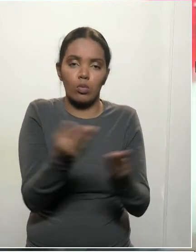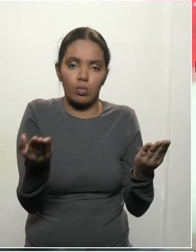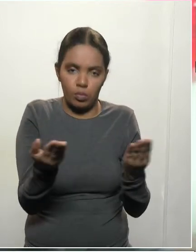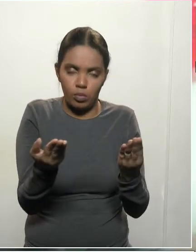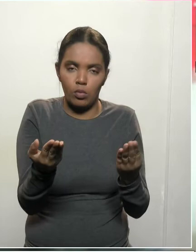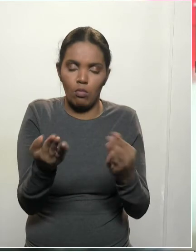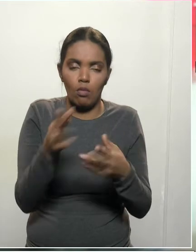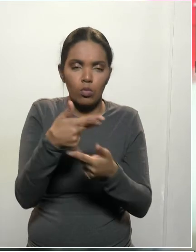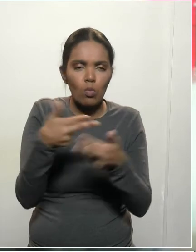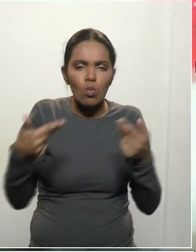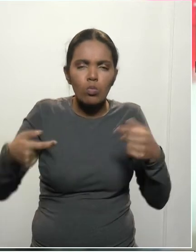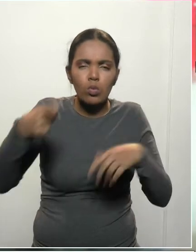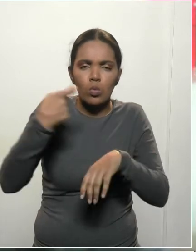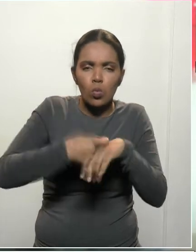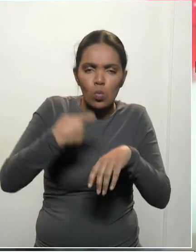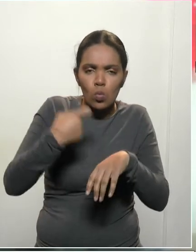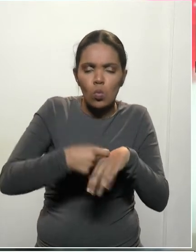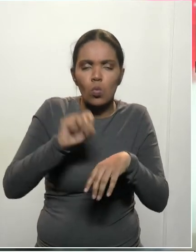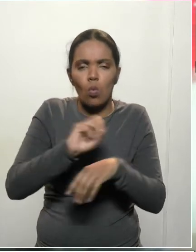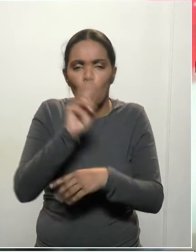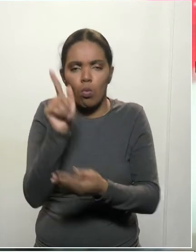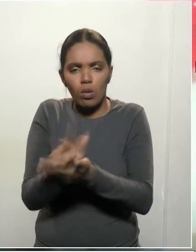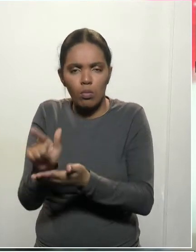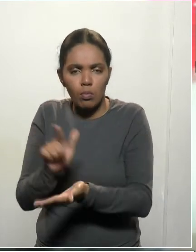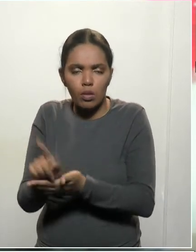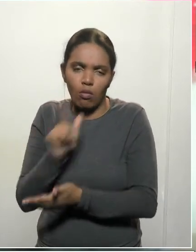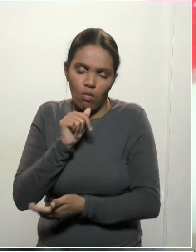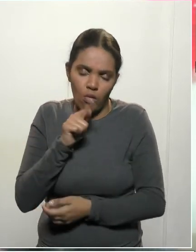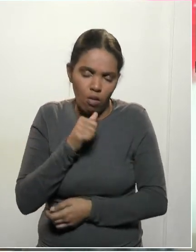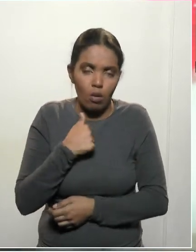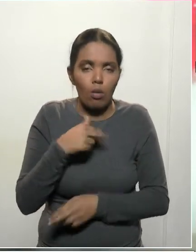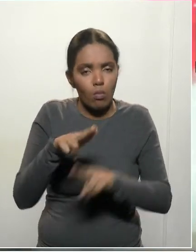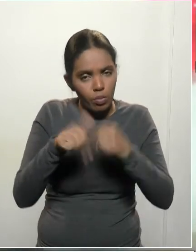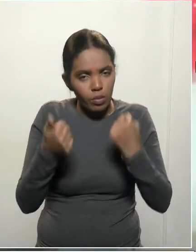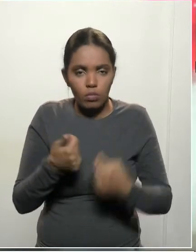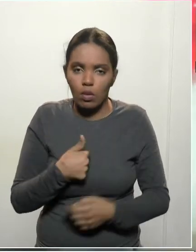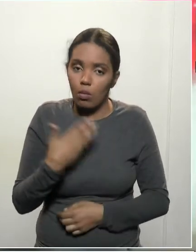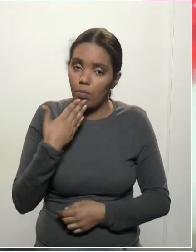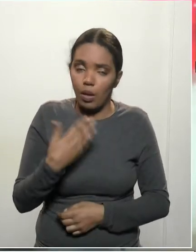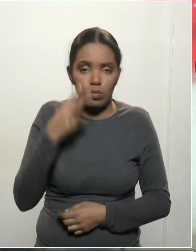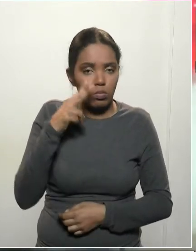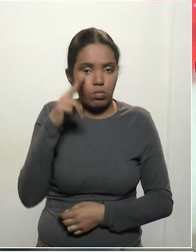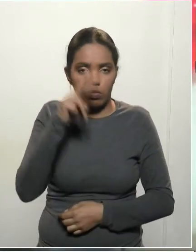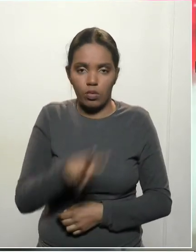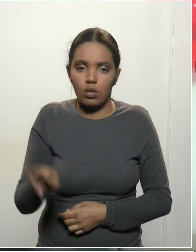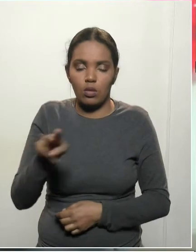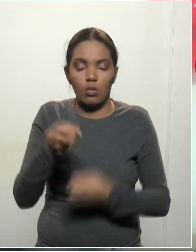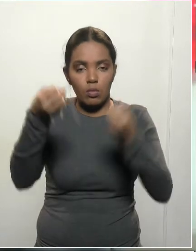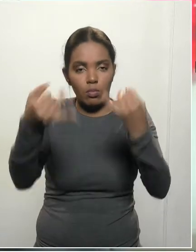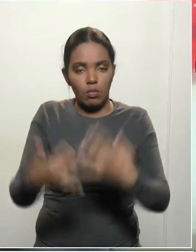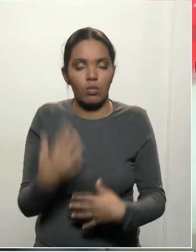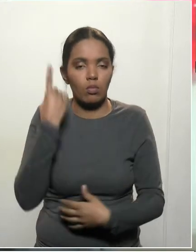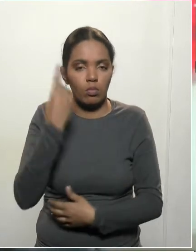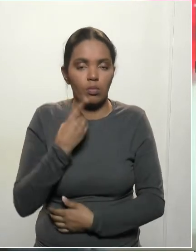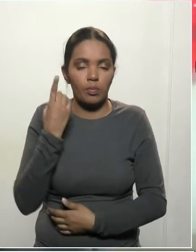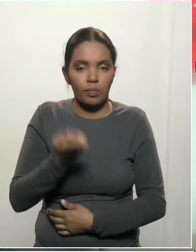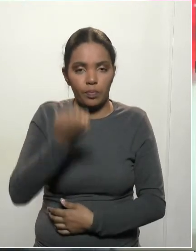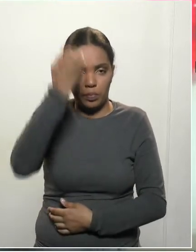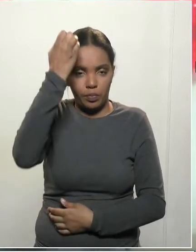resíduos sólidos ou do tratamento de água. Por isso, senhor presidente, eu peço vistas na emenda do parecer do deputado Francisquini.